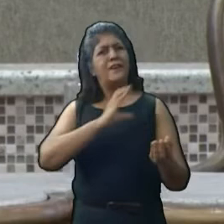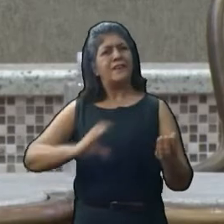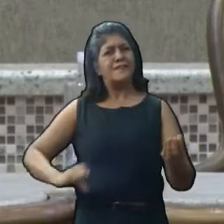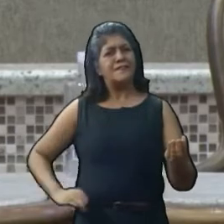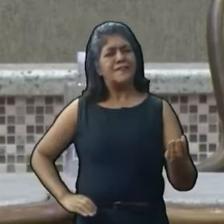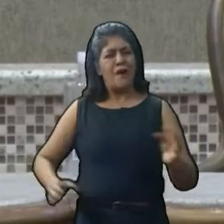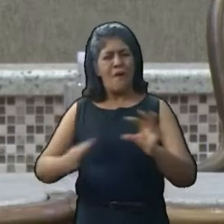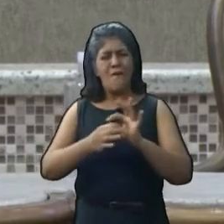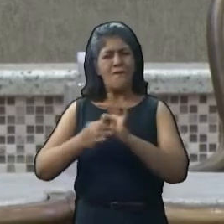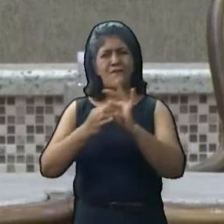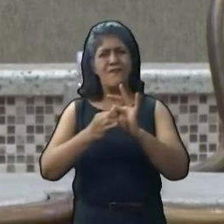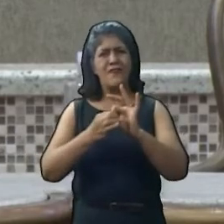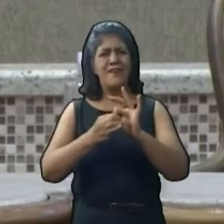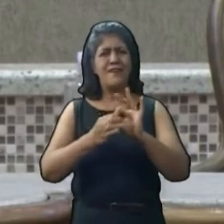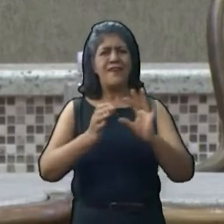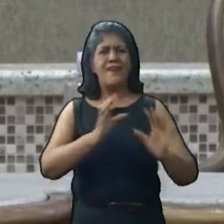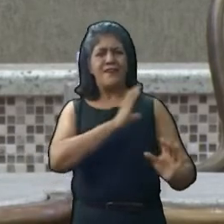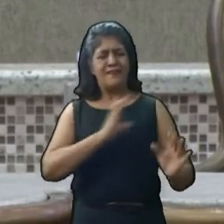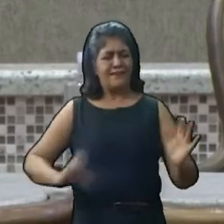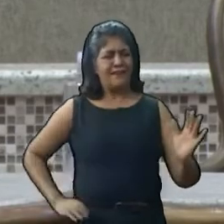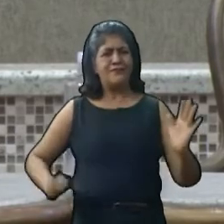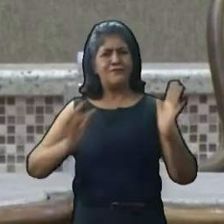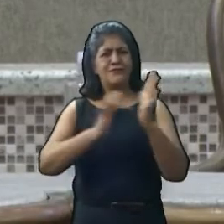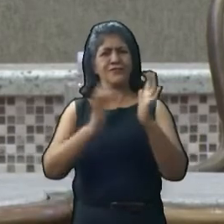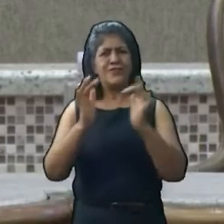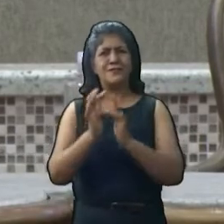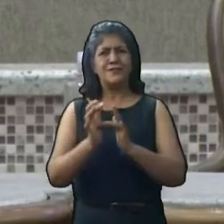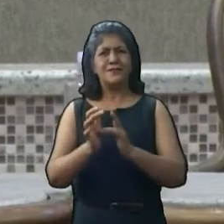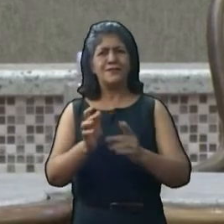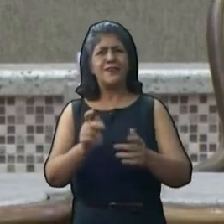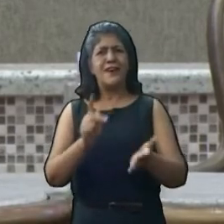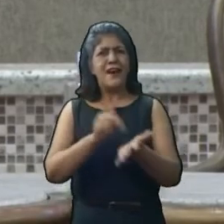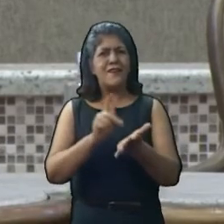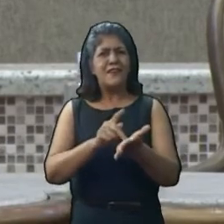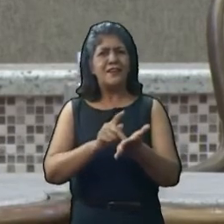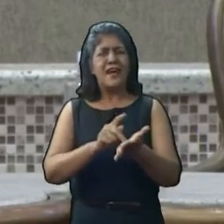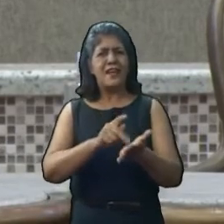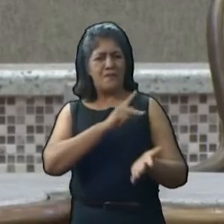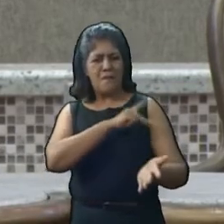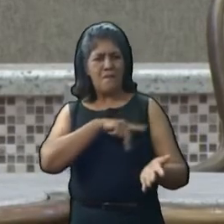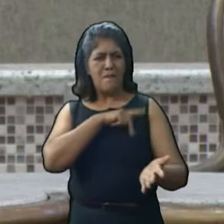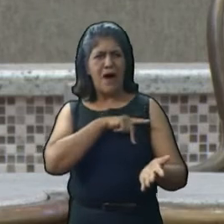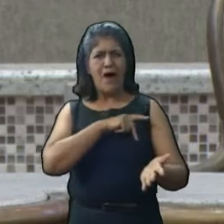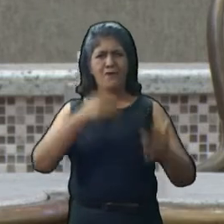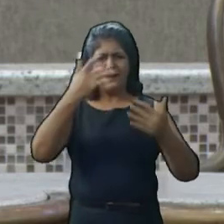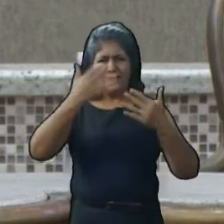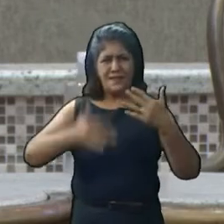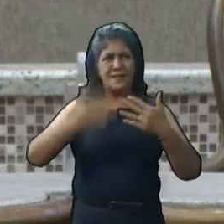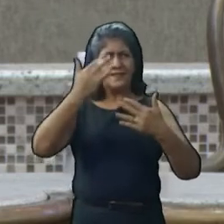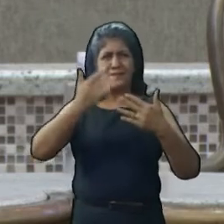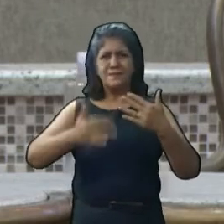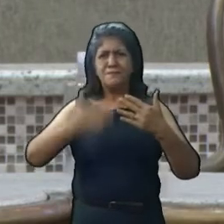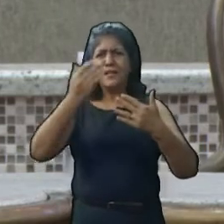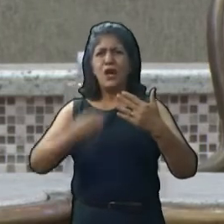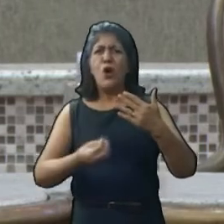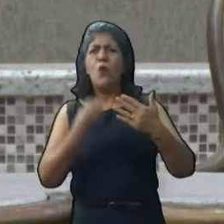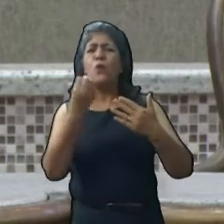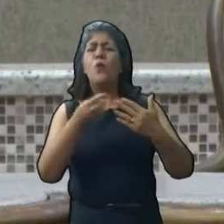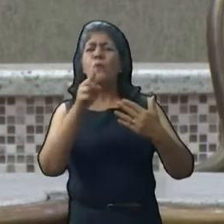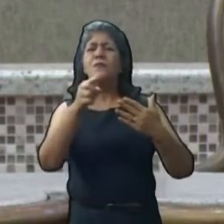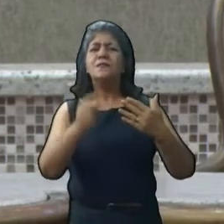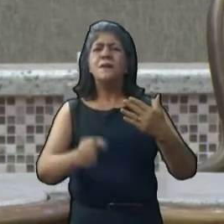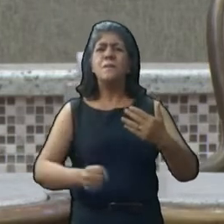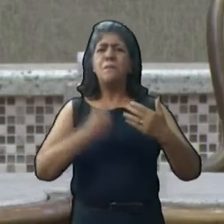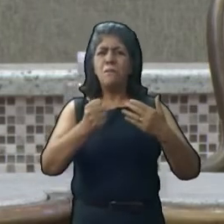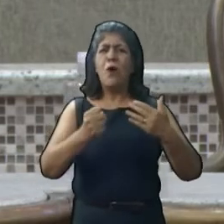em cristo jesus na verdade o paulo fala sobre essas riquezas aí no capítulo primeiro no versículo de